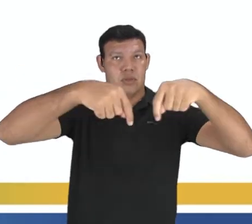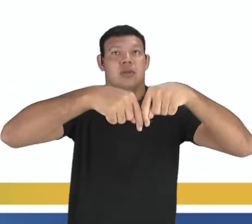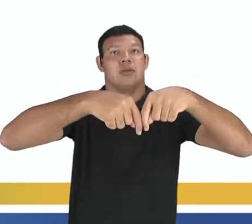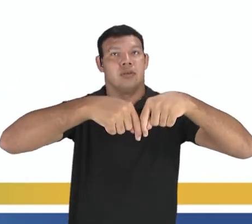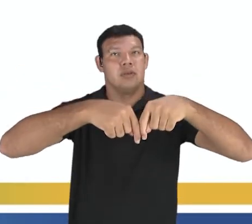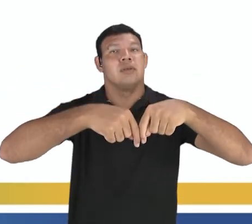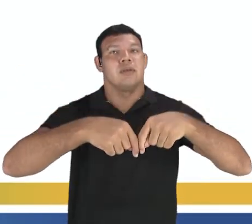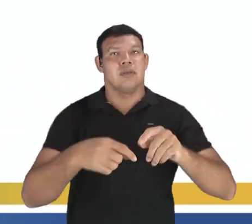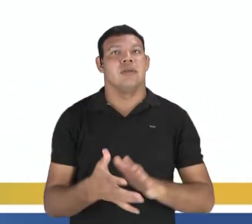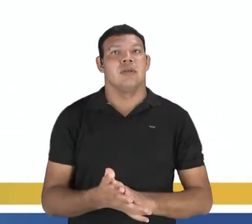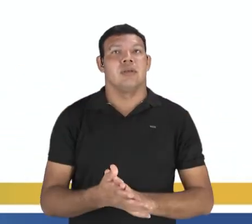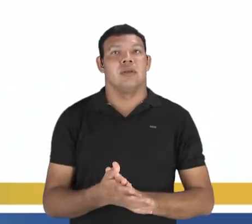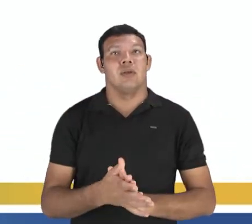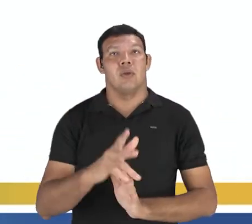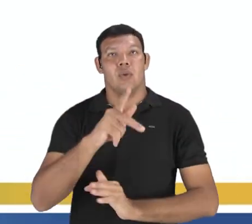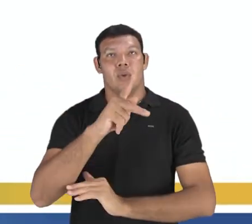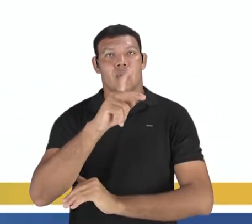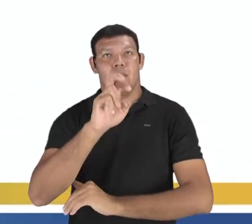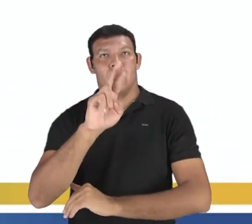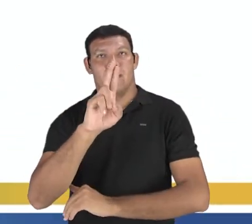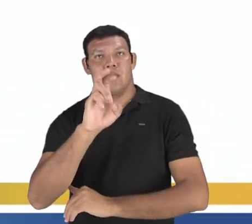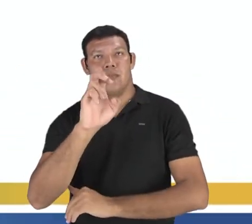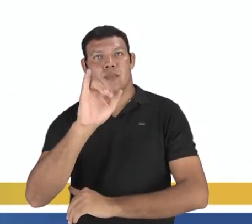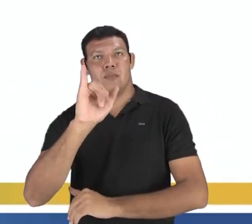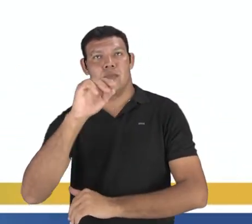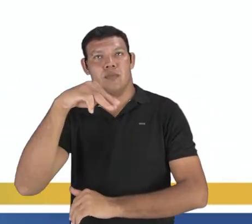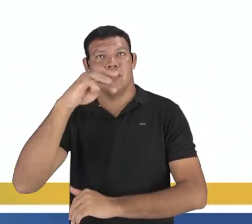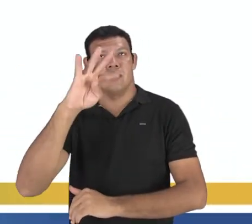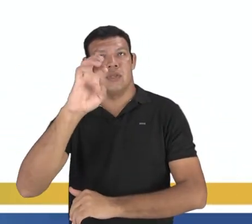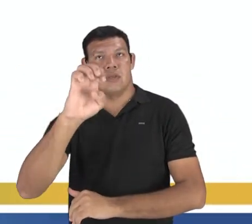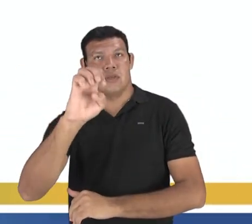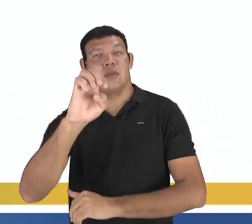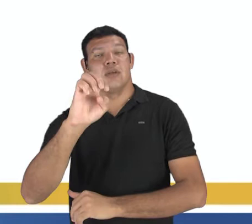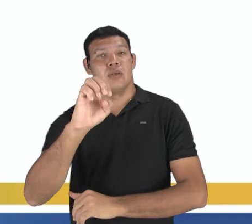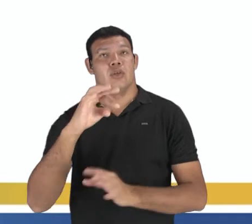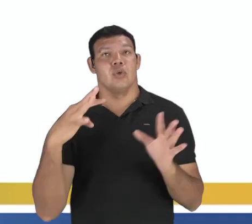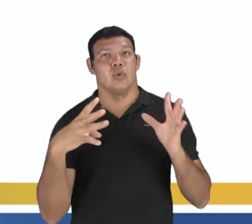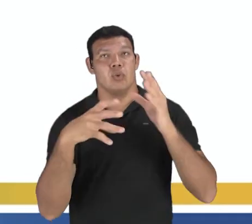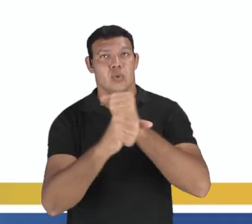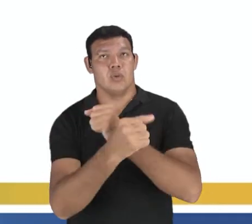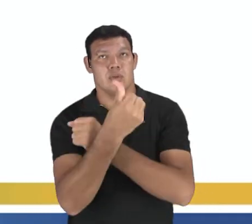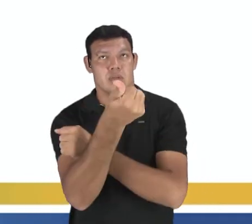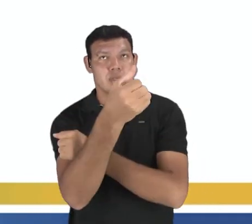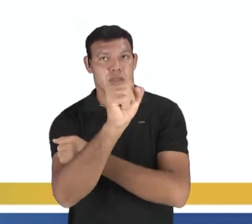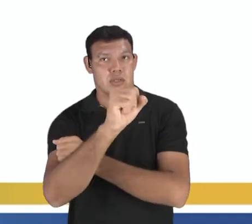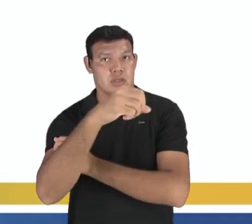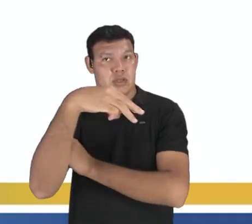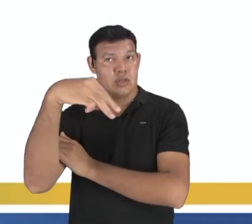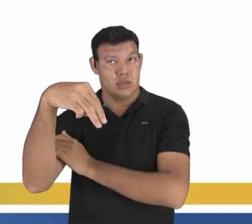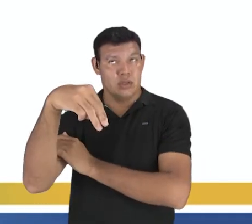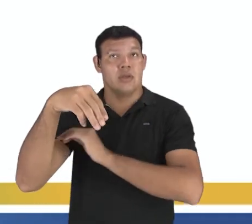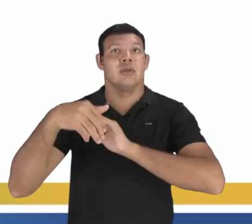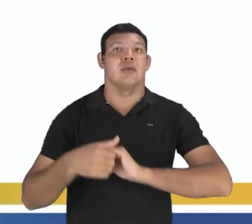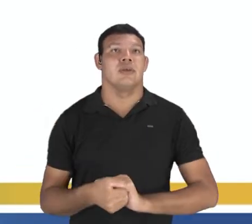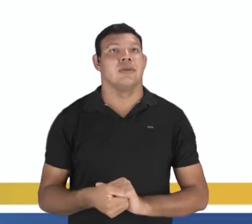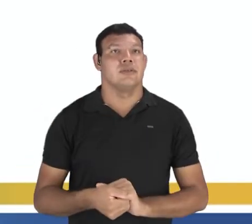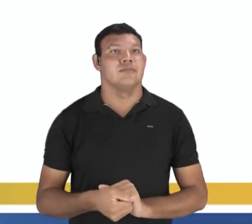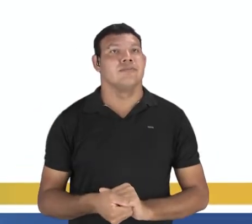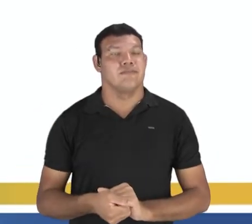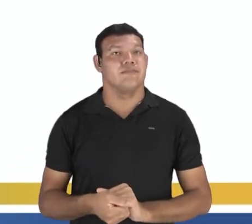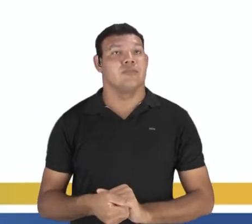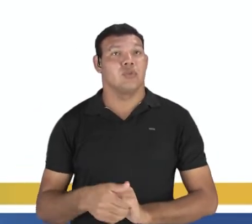e um de seus lados mede 14 metros. Qual a área desse terreno? Então, observe